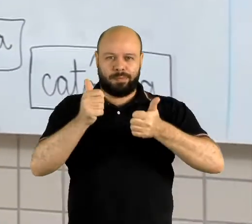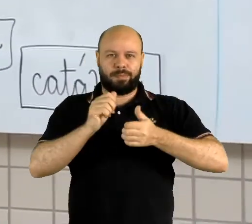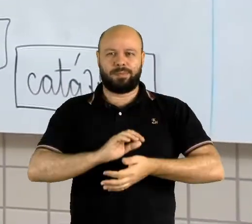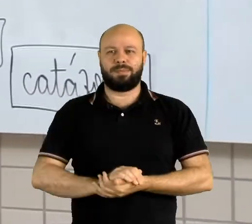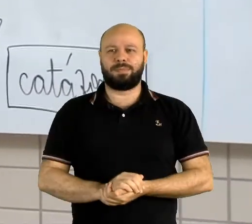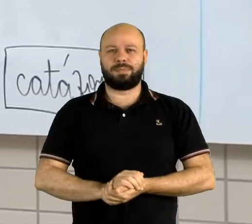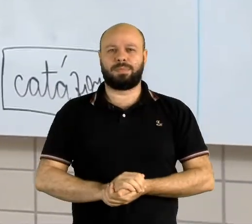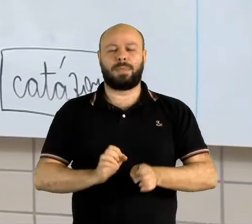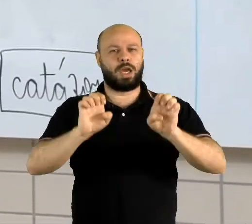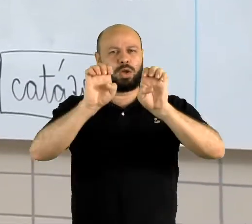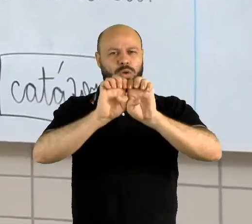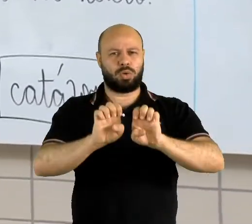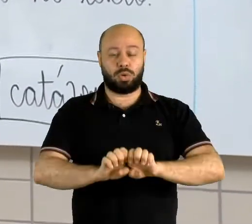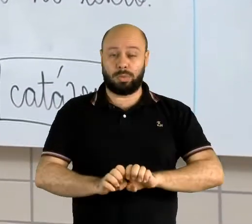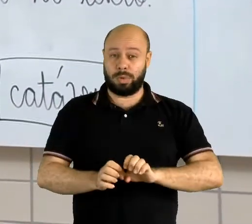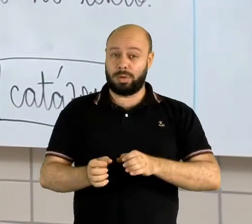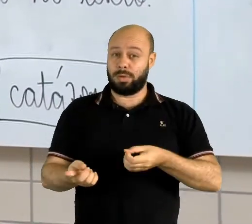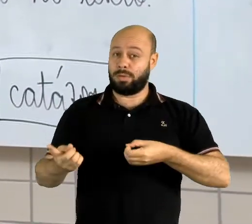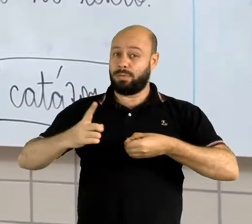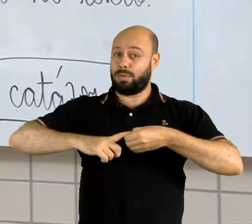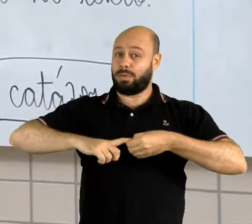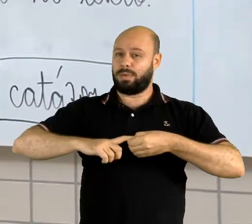a estrutura, retomando,